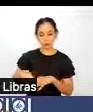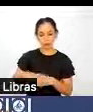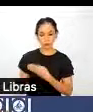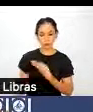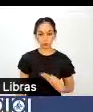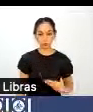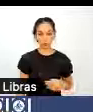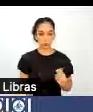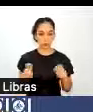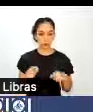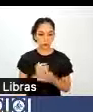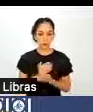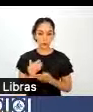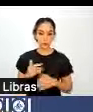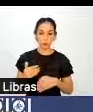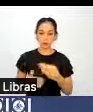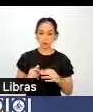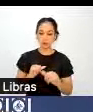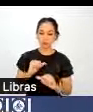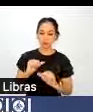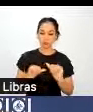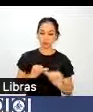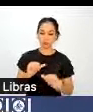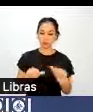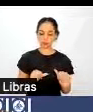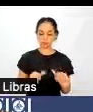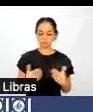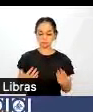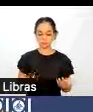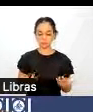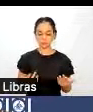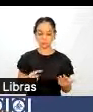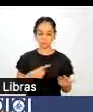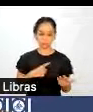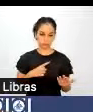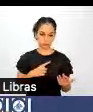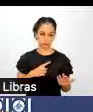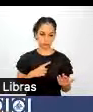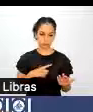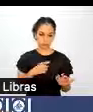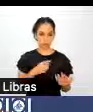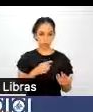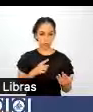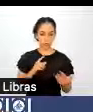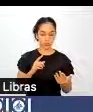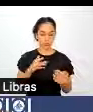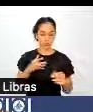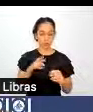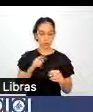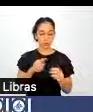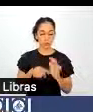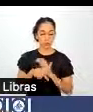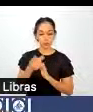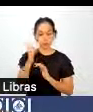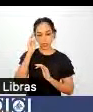possível iniciar um processo de transformação. Então, as intervenções são acupunturais no centro da cidade,